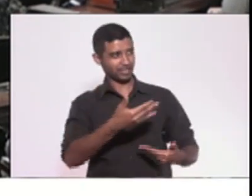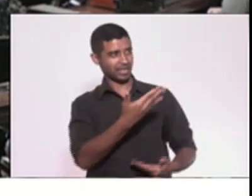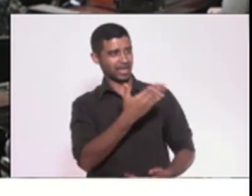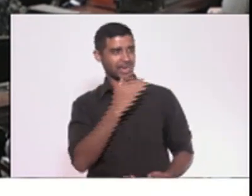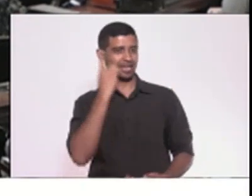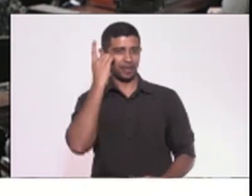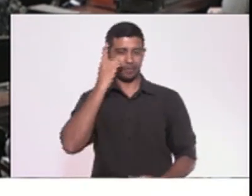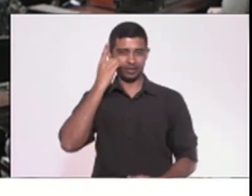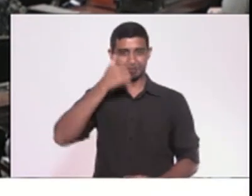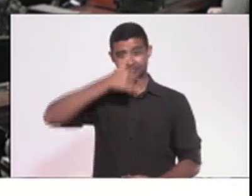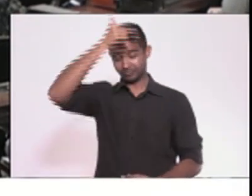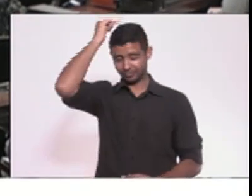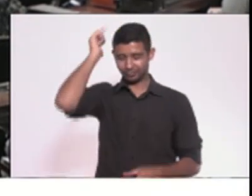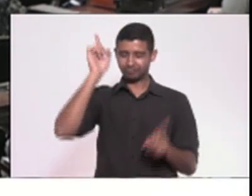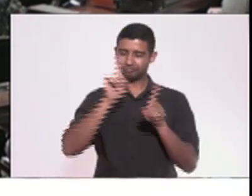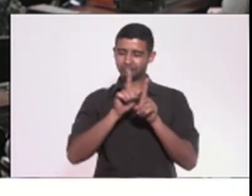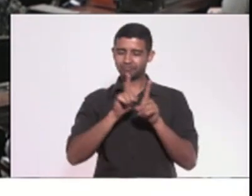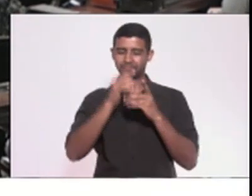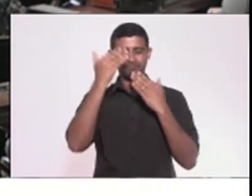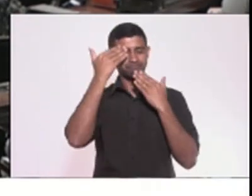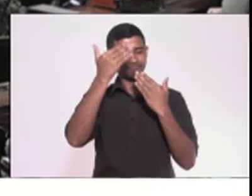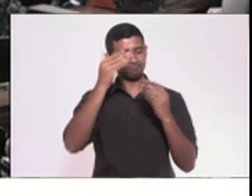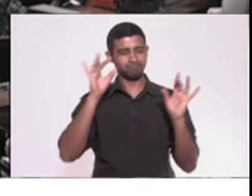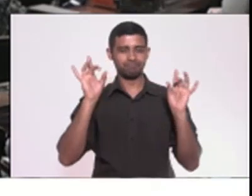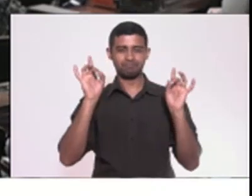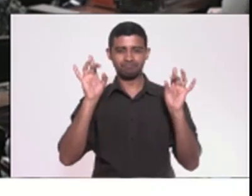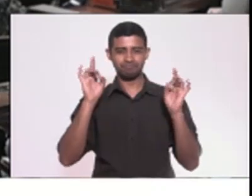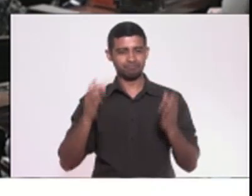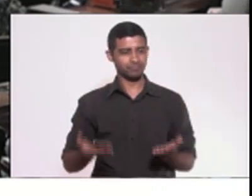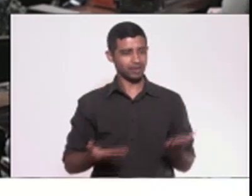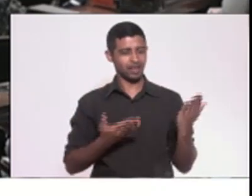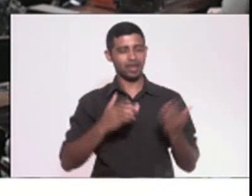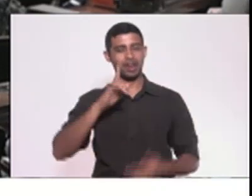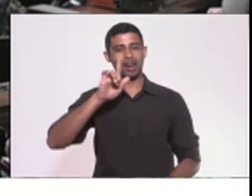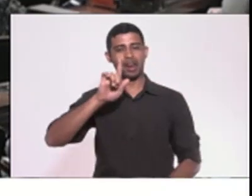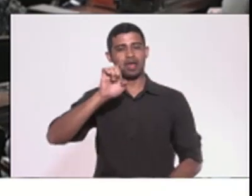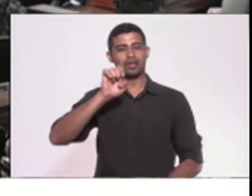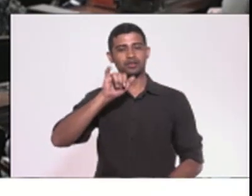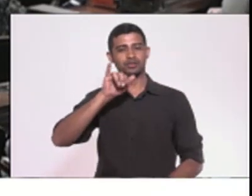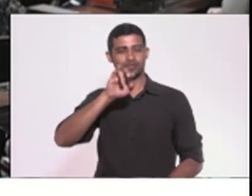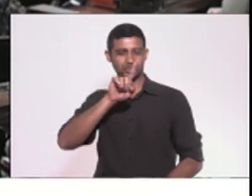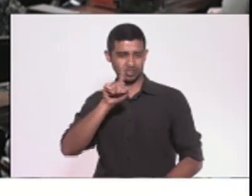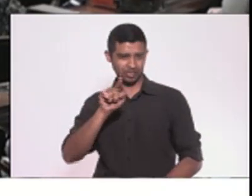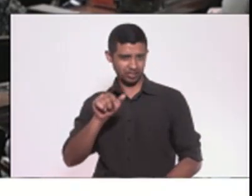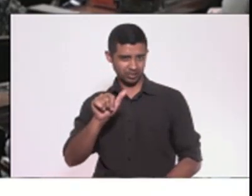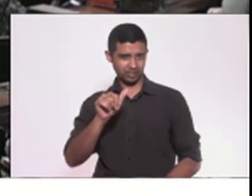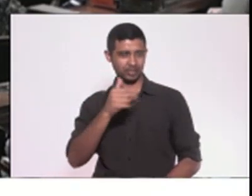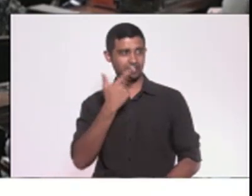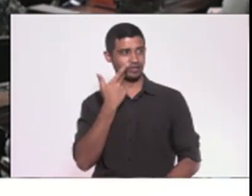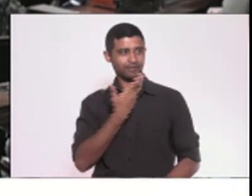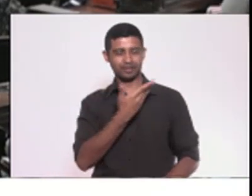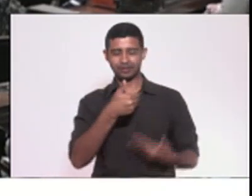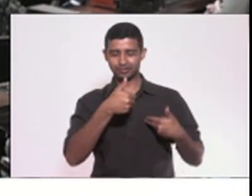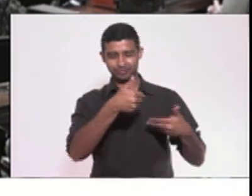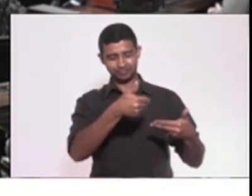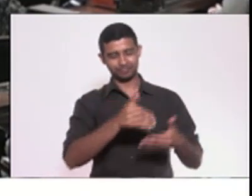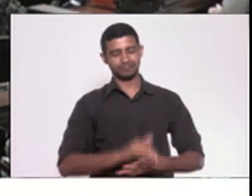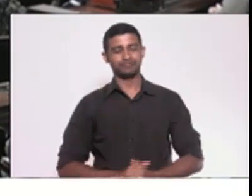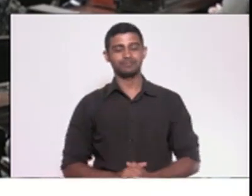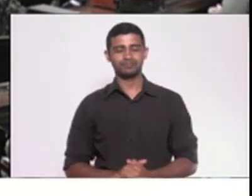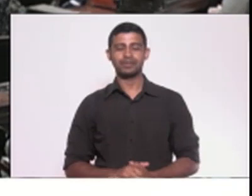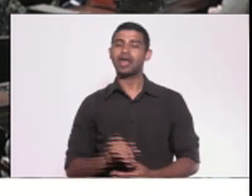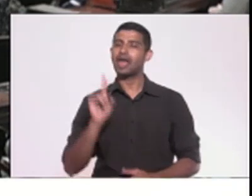e agradeço especialmente a Geisa Rocha pelo convite.